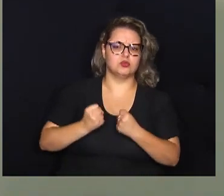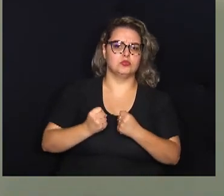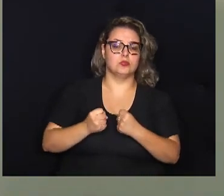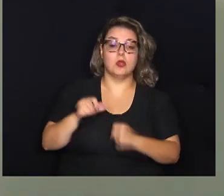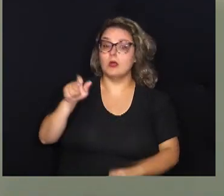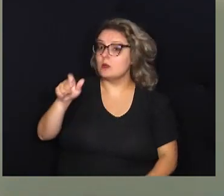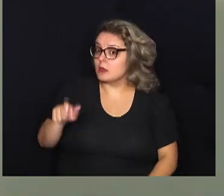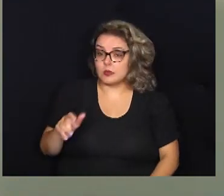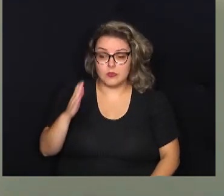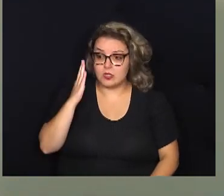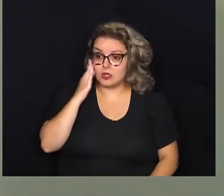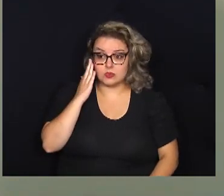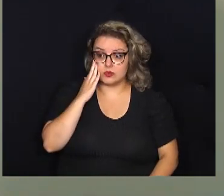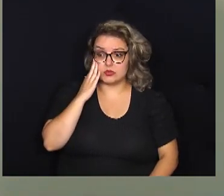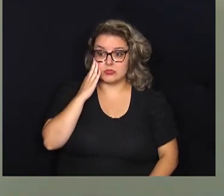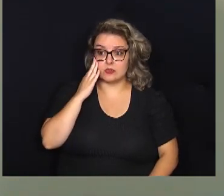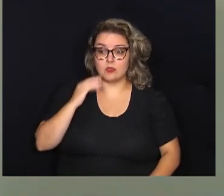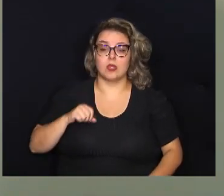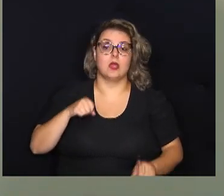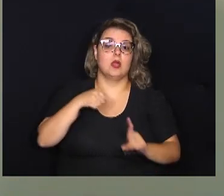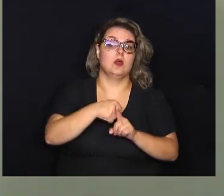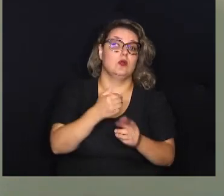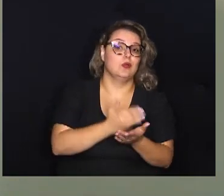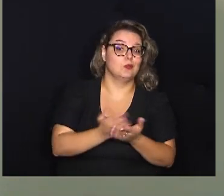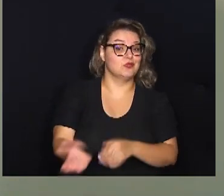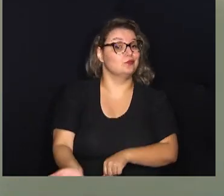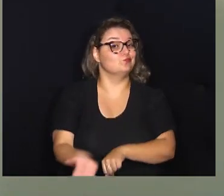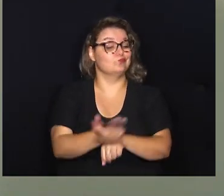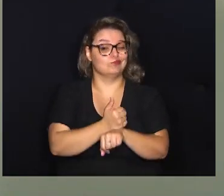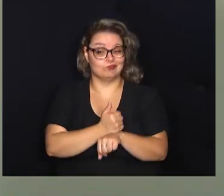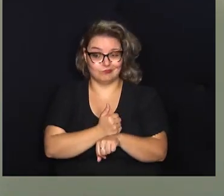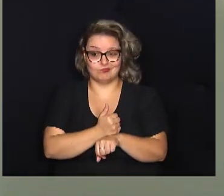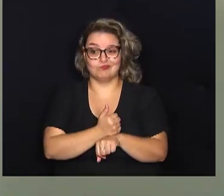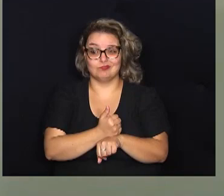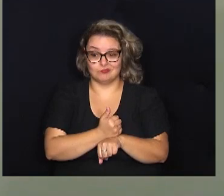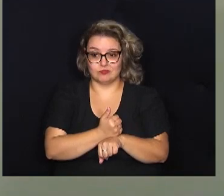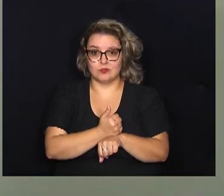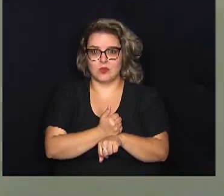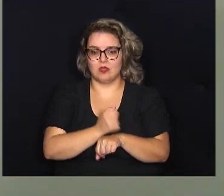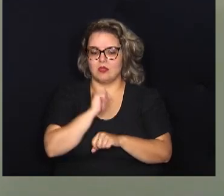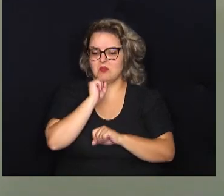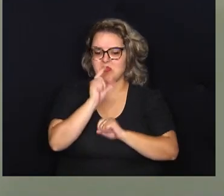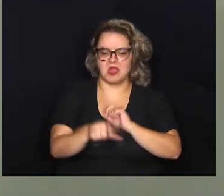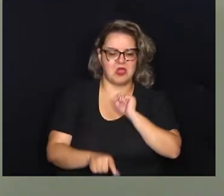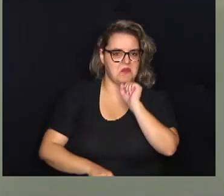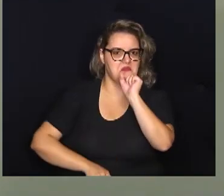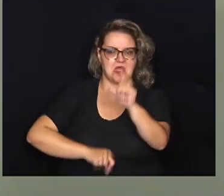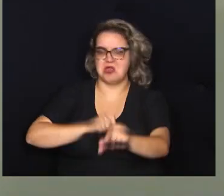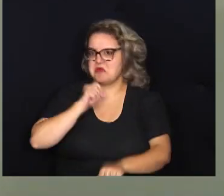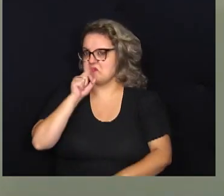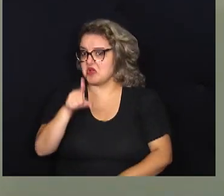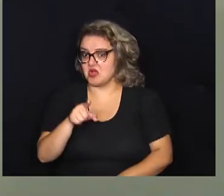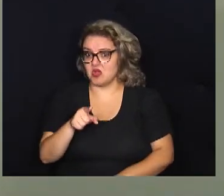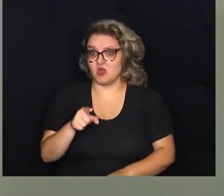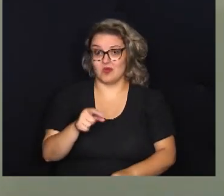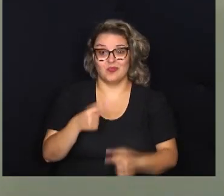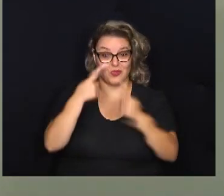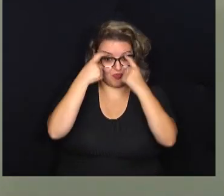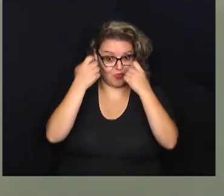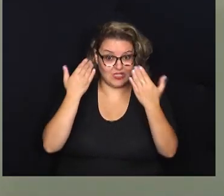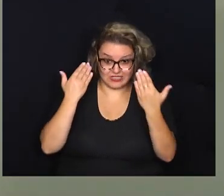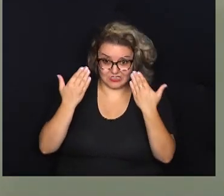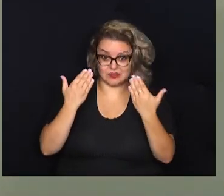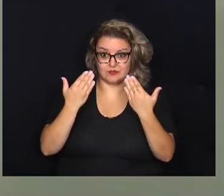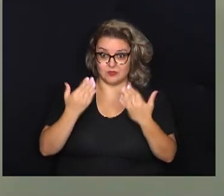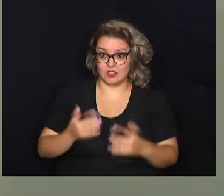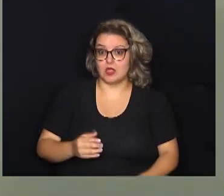não entende que a agressão começou muito antes, com xingamentos, com violência psicológica. Ainda